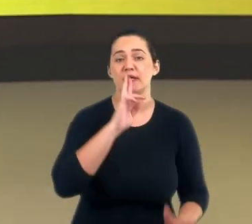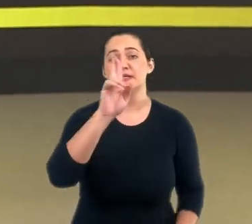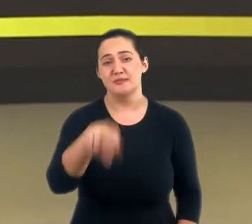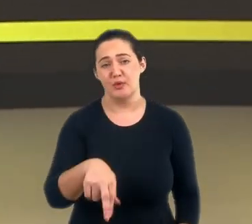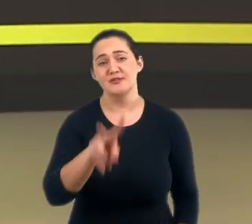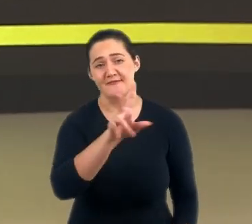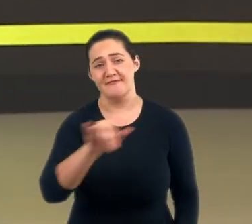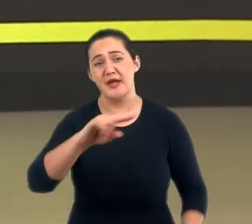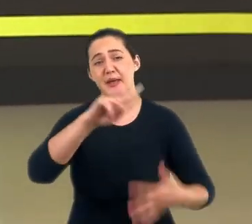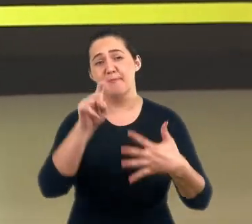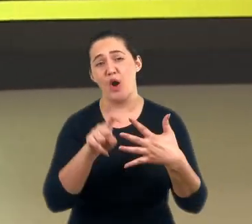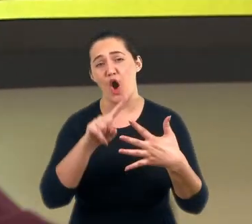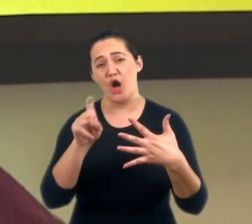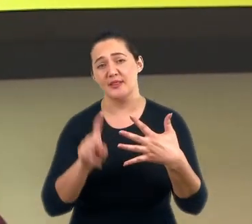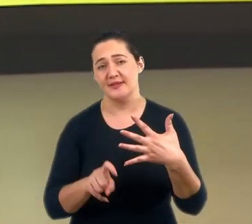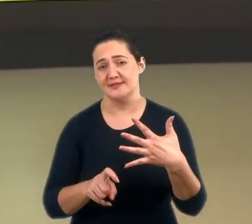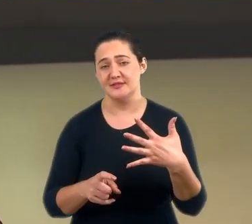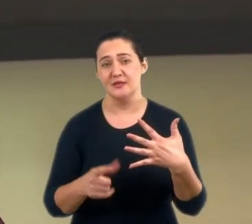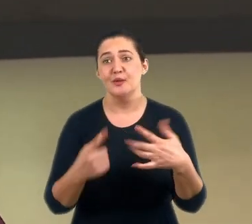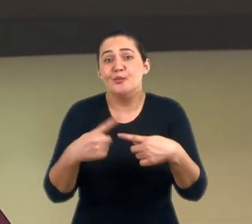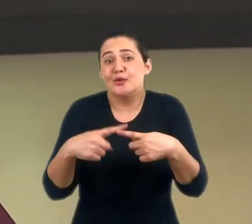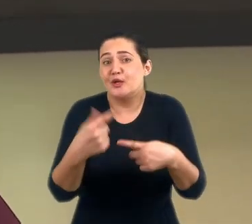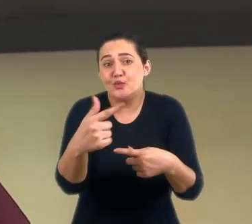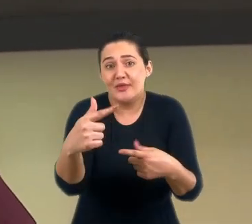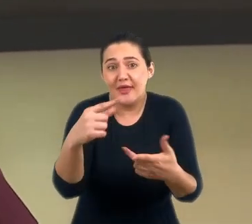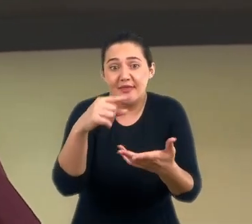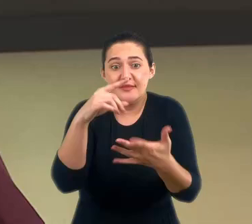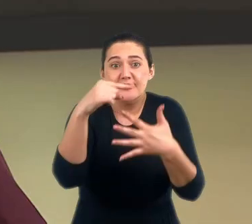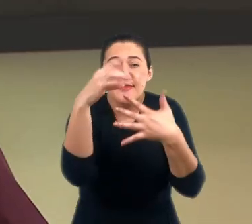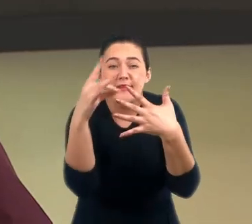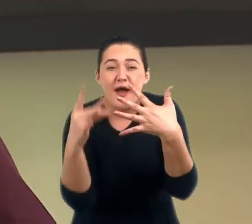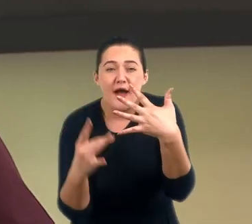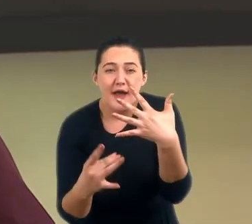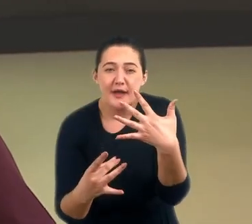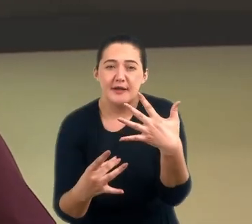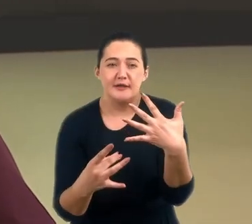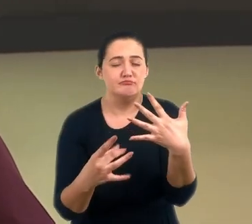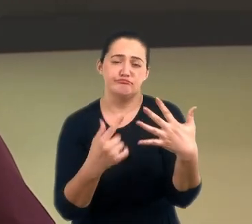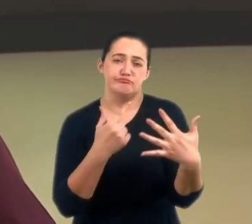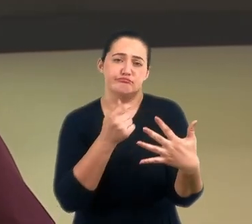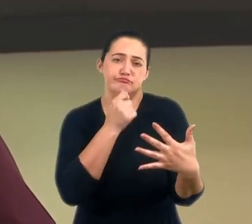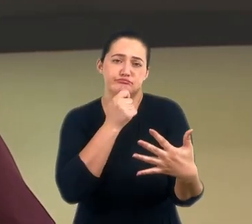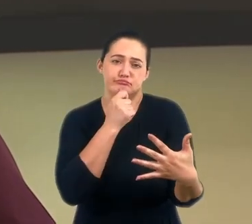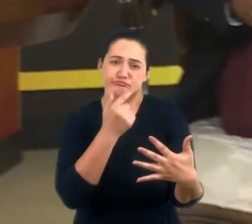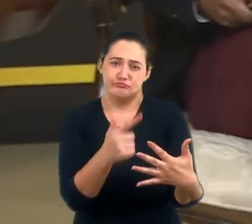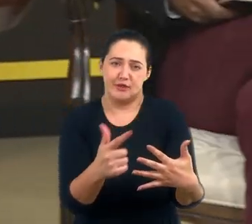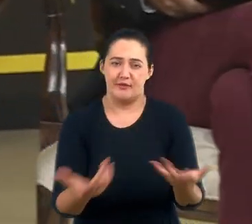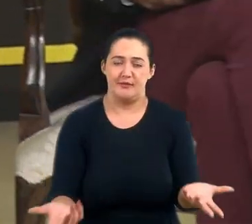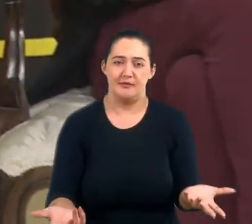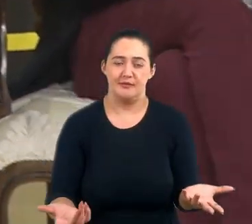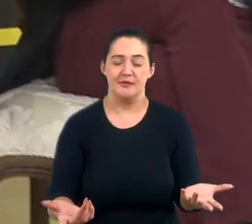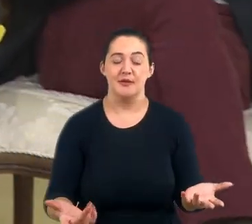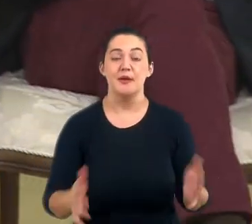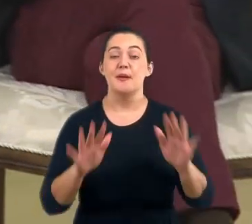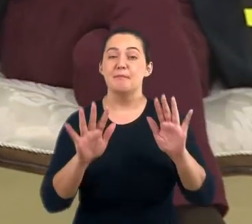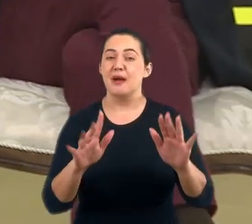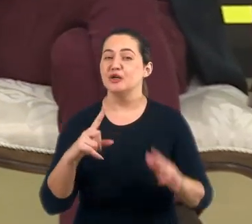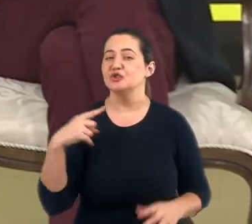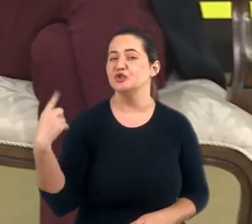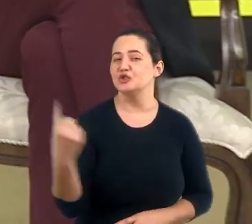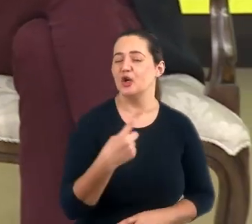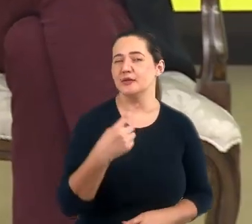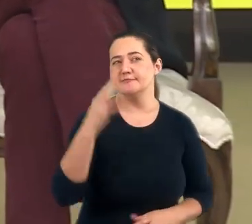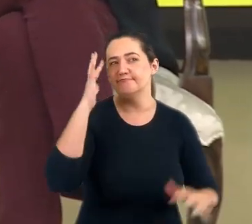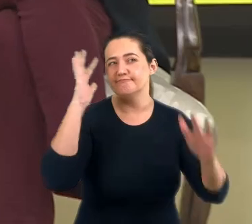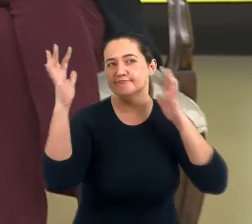como eu falei, nós não temos todos os detalhes cronológicos expressos ali no livro de Esdras. Agora, se